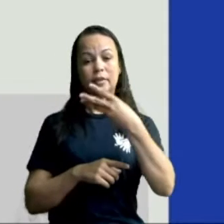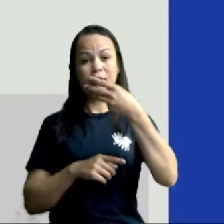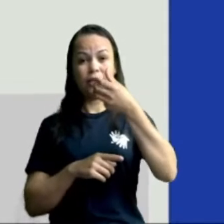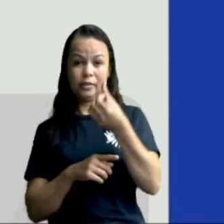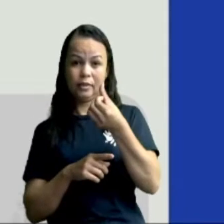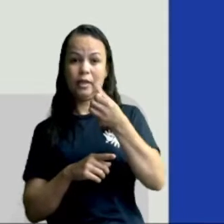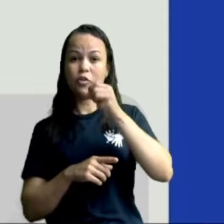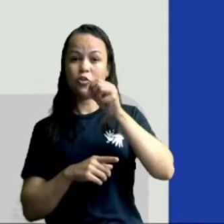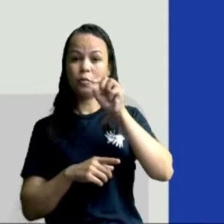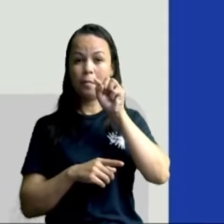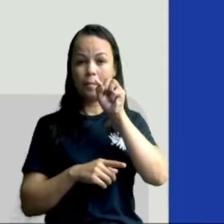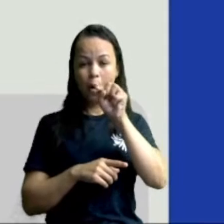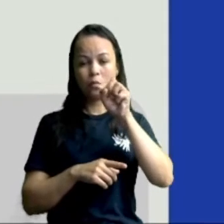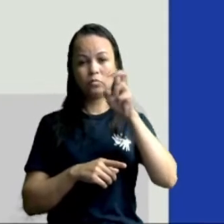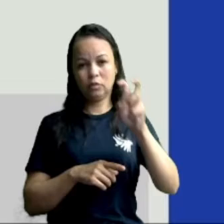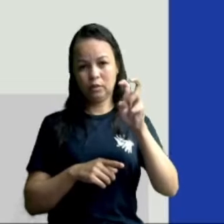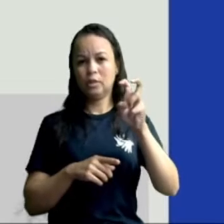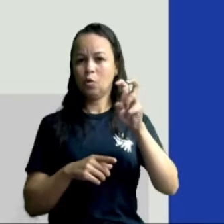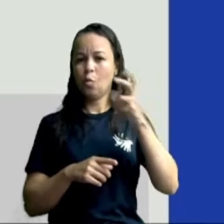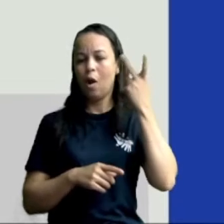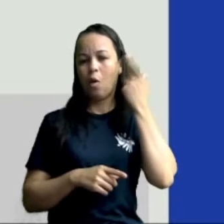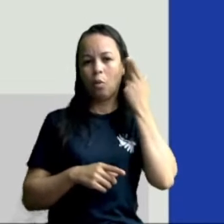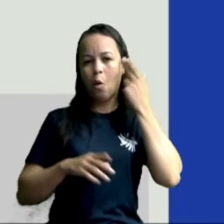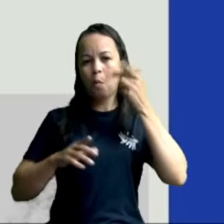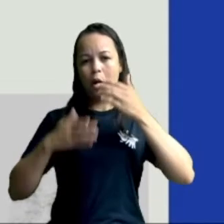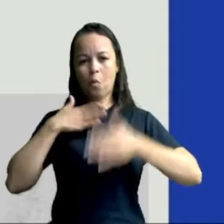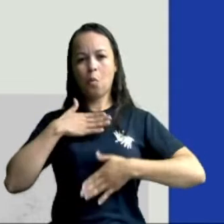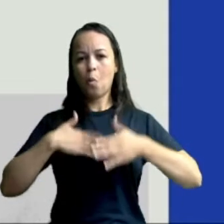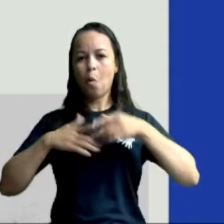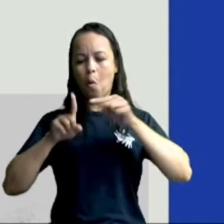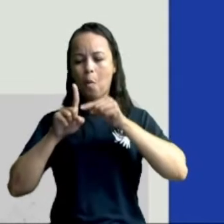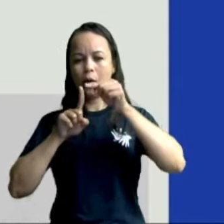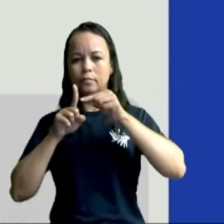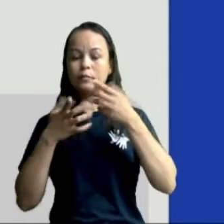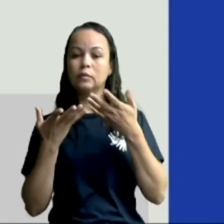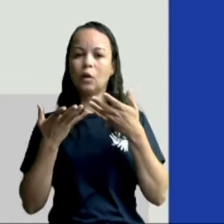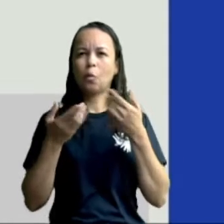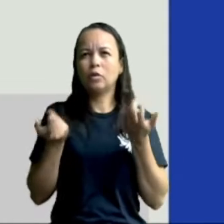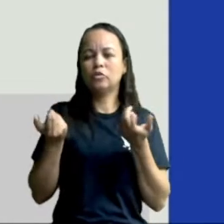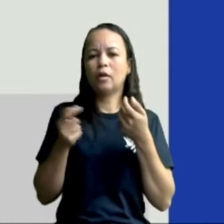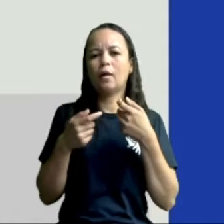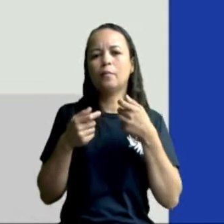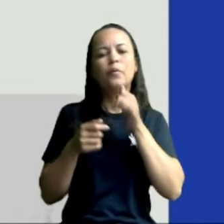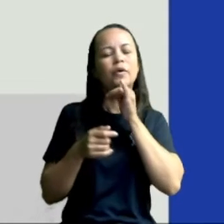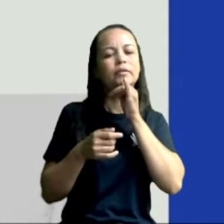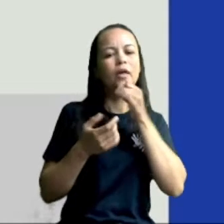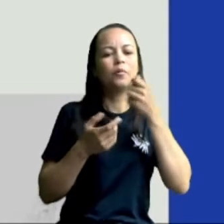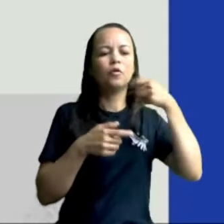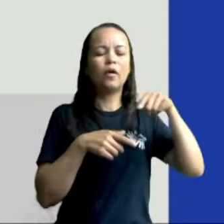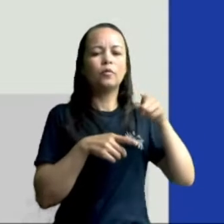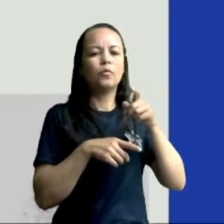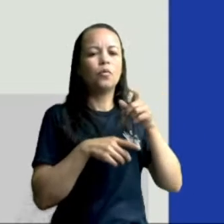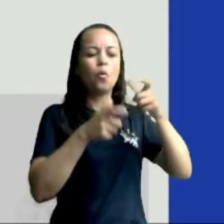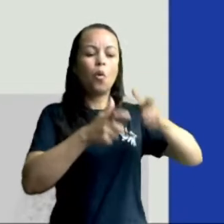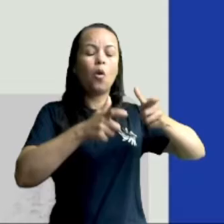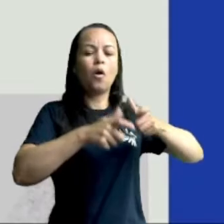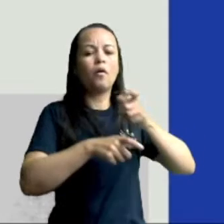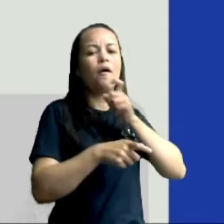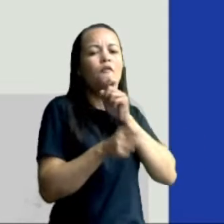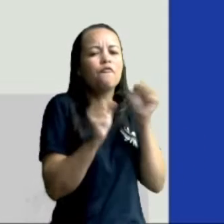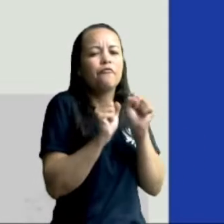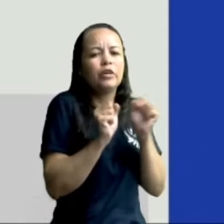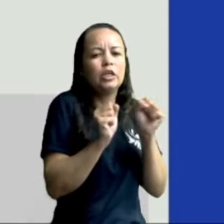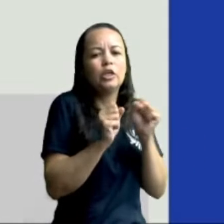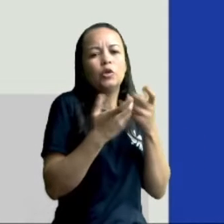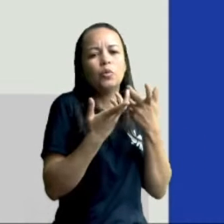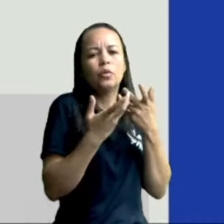corporal normal. Então, quando a gente está perdendo, onde a gente está num ambiente frio, para vocês darem uma olhadinha aqui, vocês percebem que a gente tem uma estrutura aqui